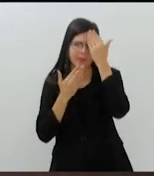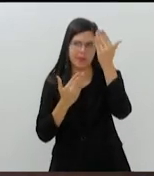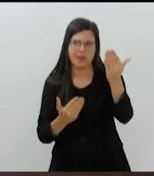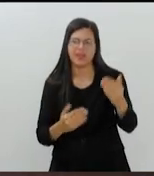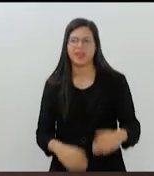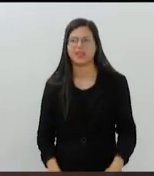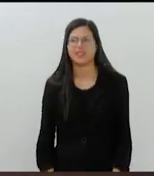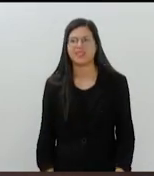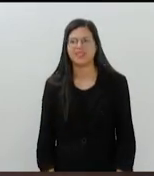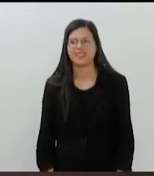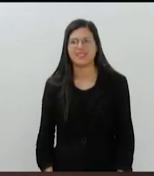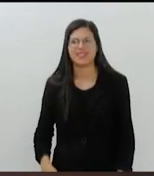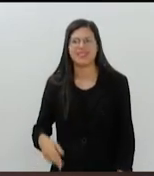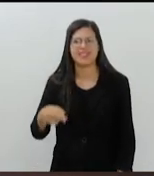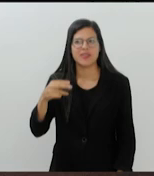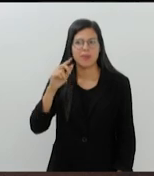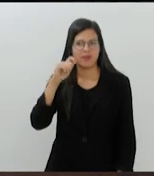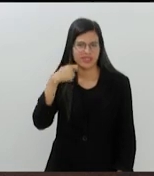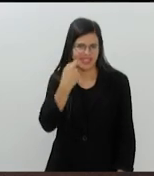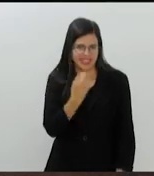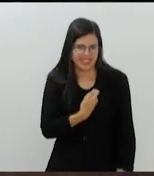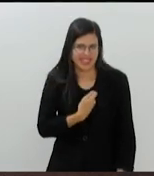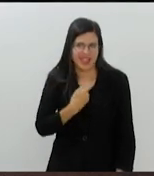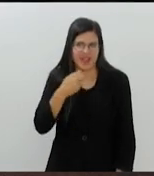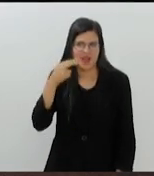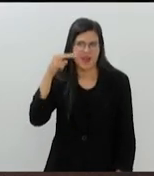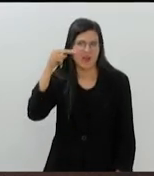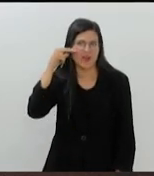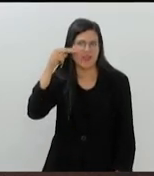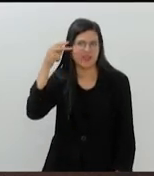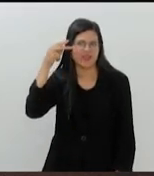minha saudação para a comunidade surda com o meu sinal.